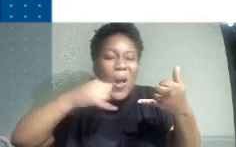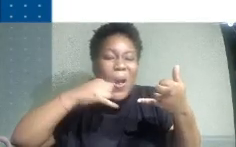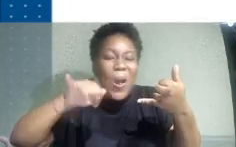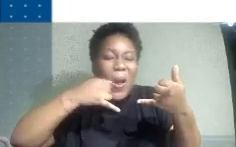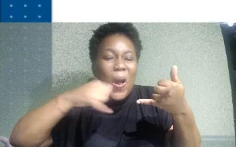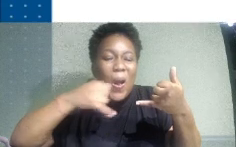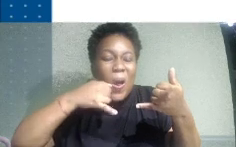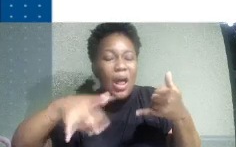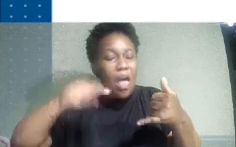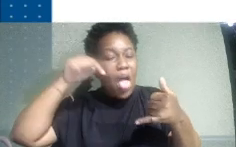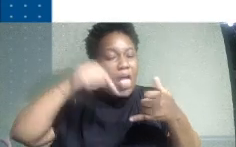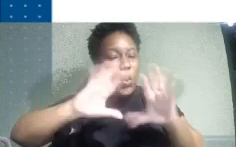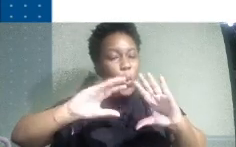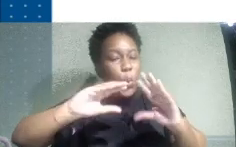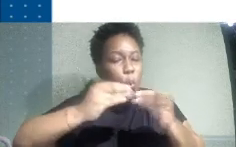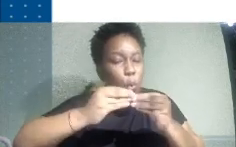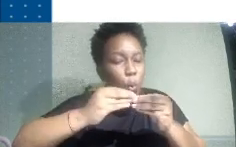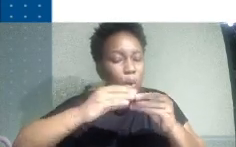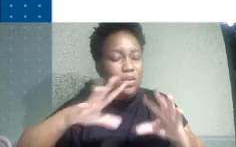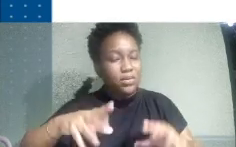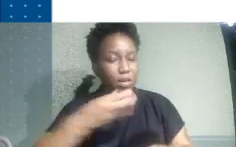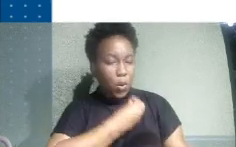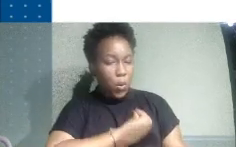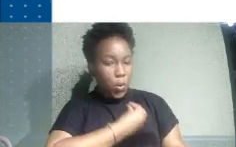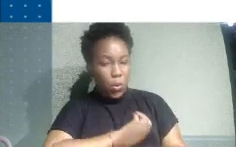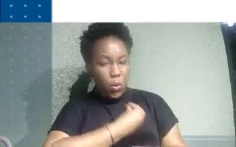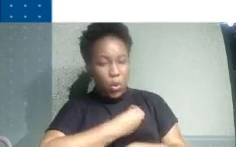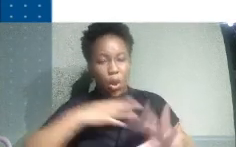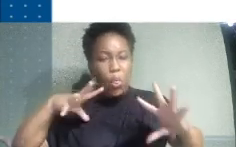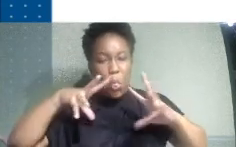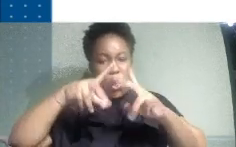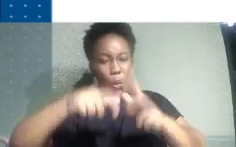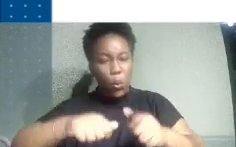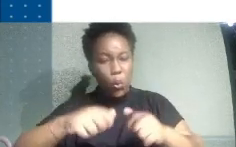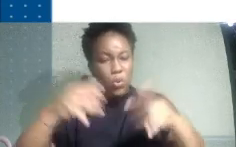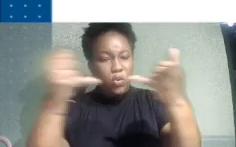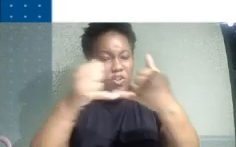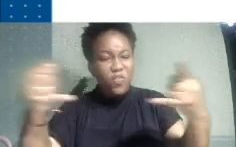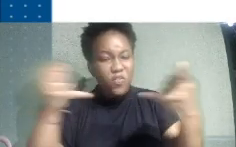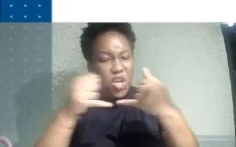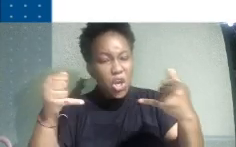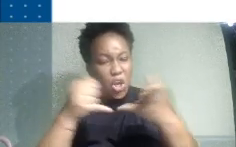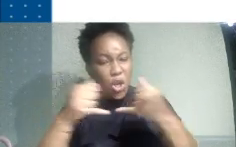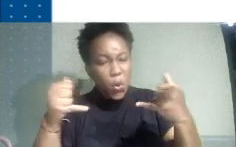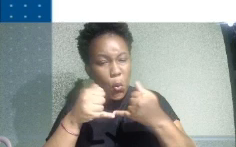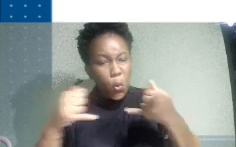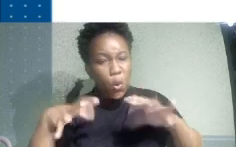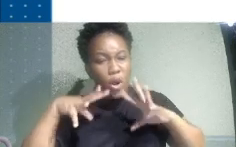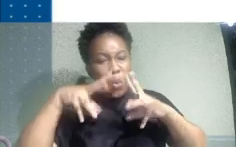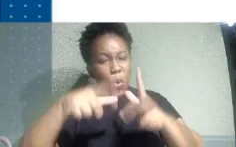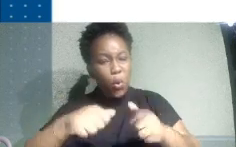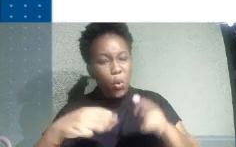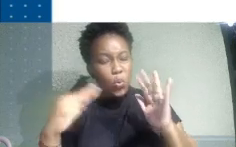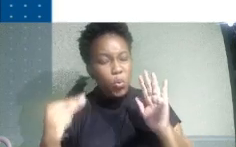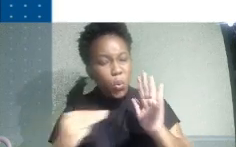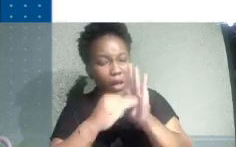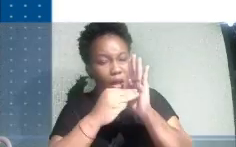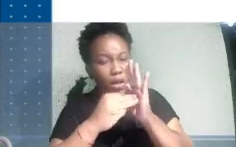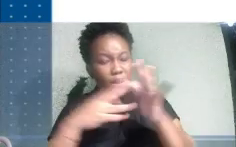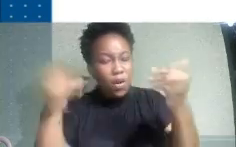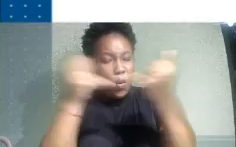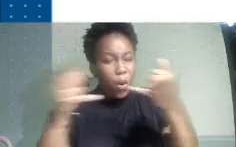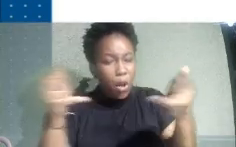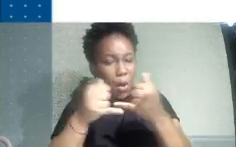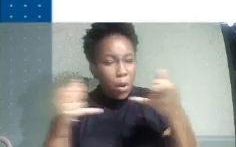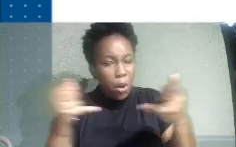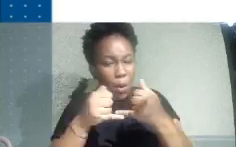ele é o conjunto, ou então ele é composto por todos os fios e todos os cabos, tá? Então, os condutores elétricos são os fios e são